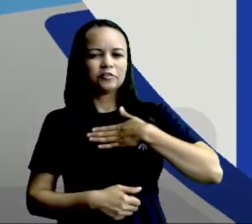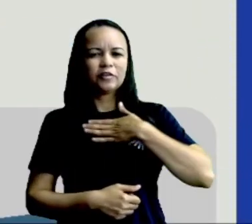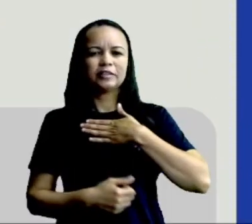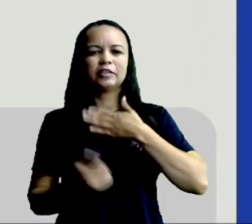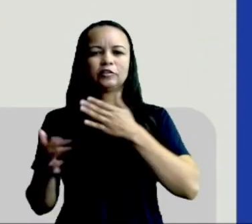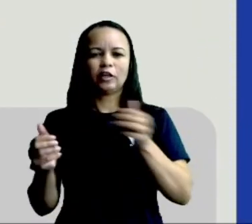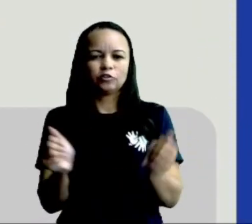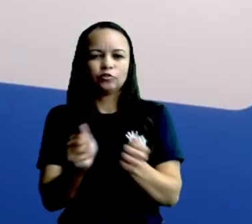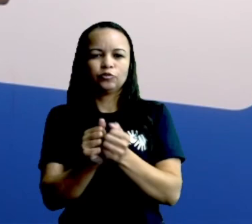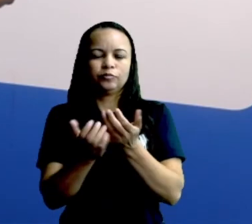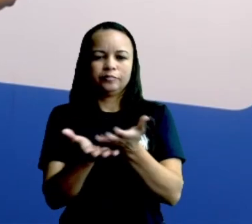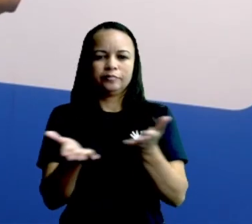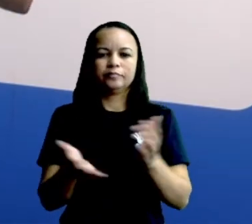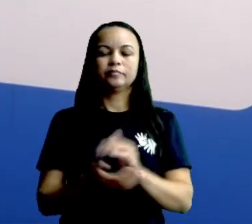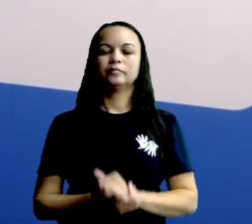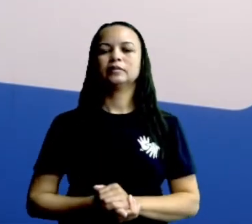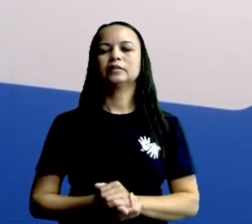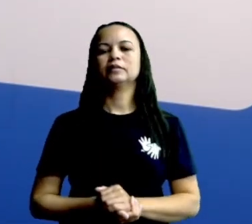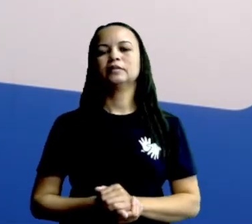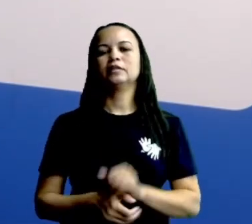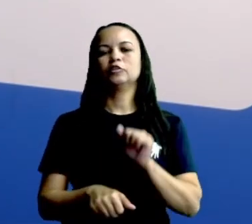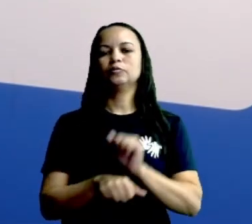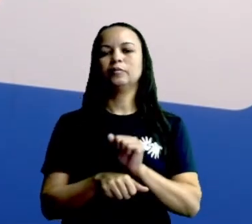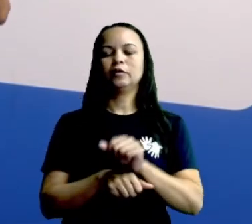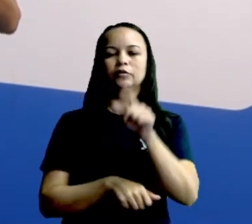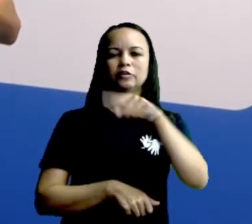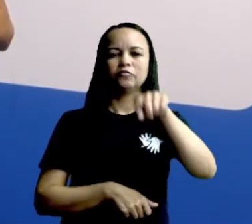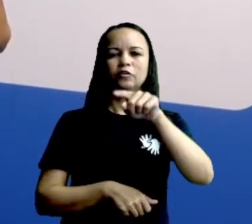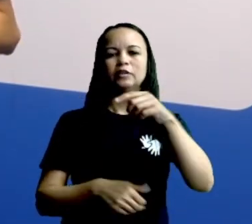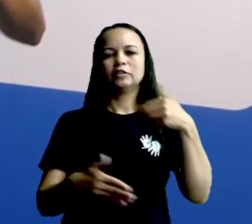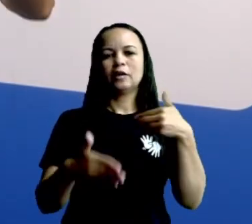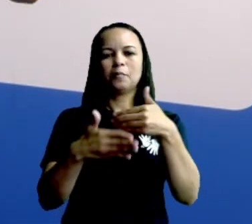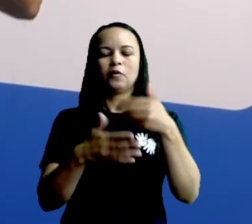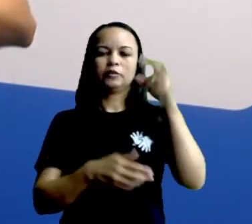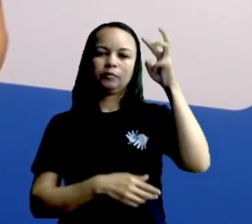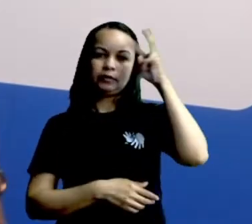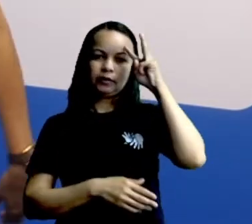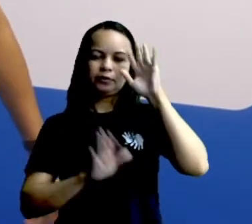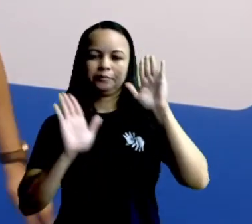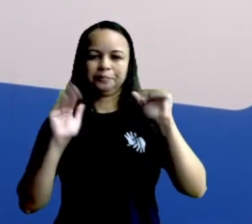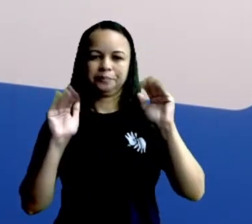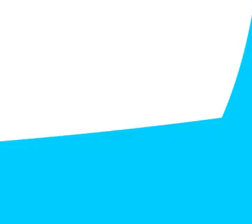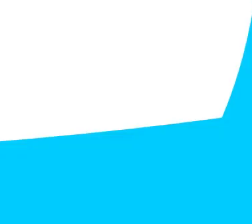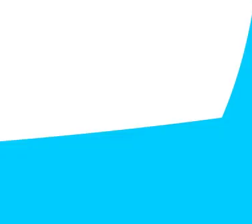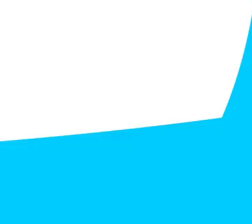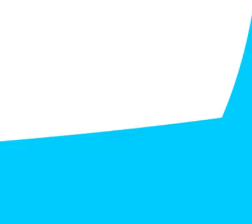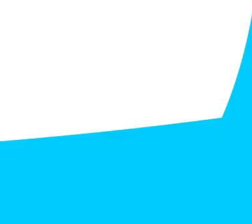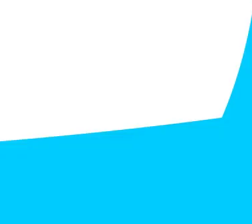aqui com vocês. E eu espero que você esteja aí na próxima terça e até lá.